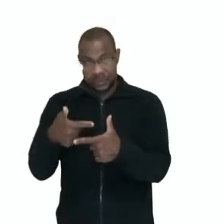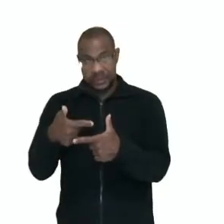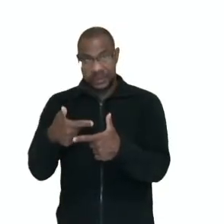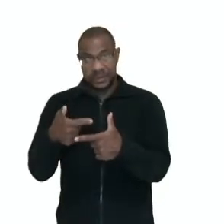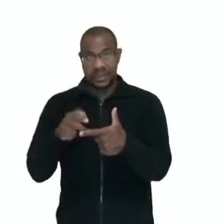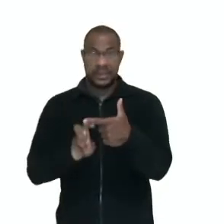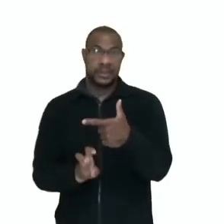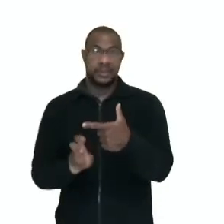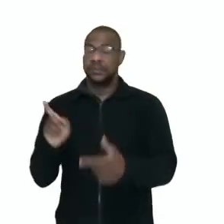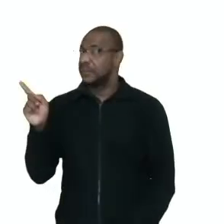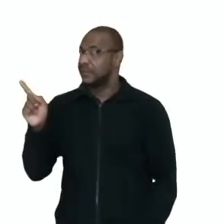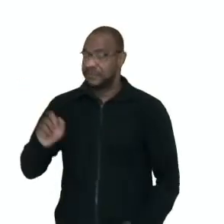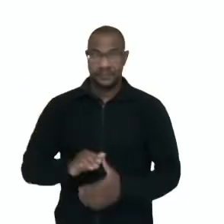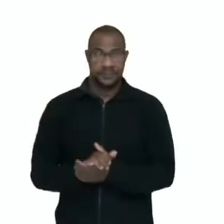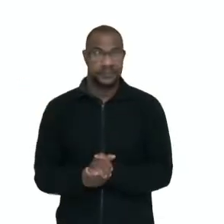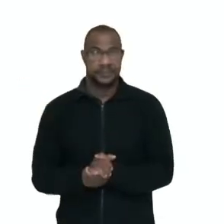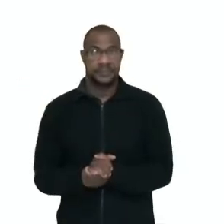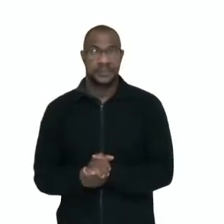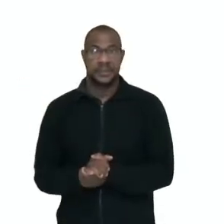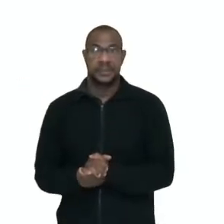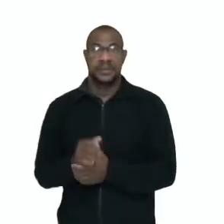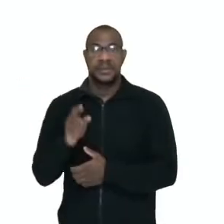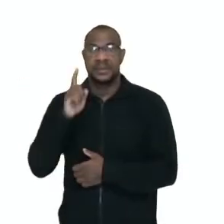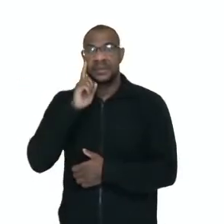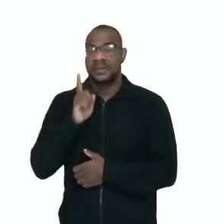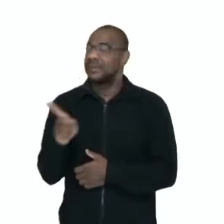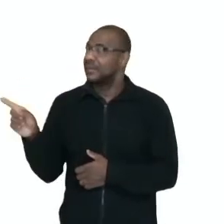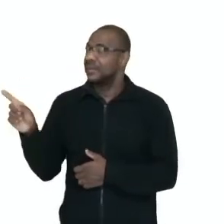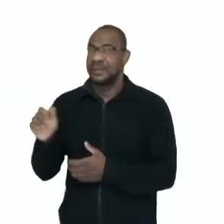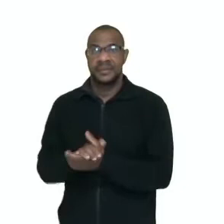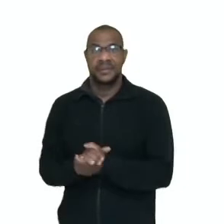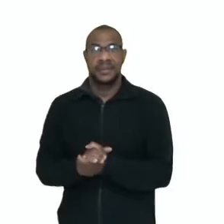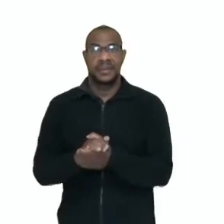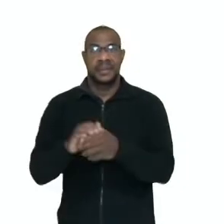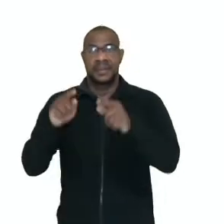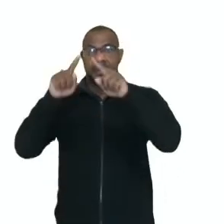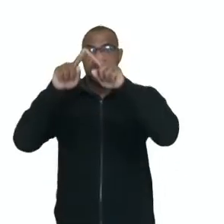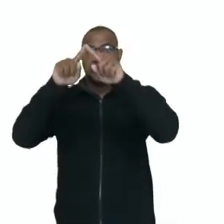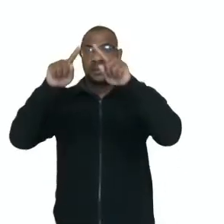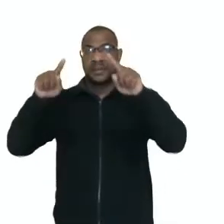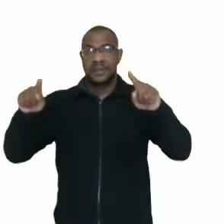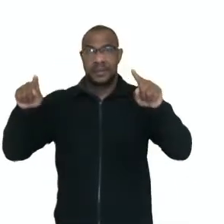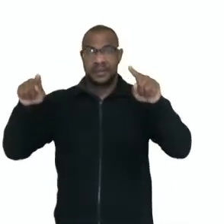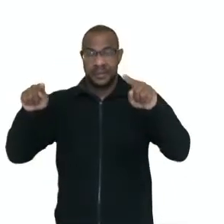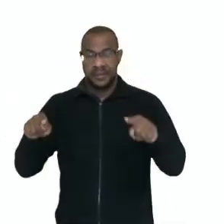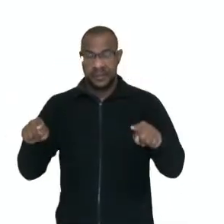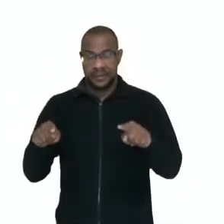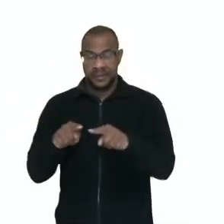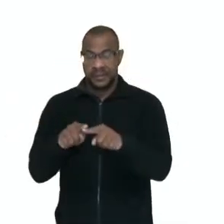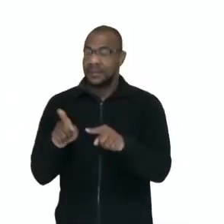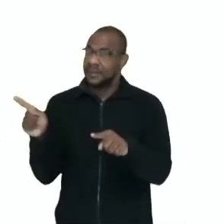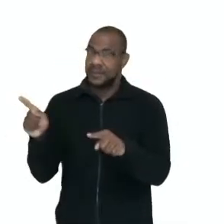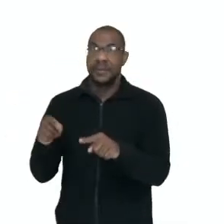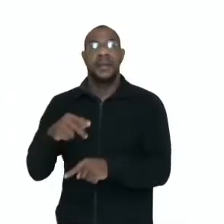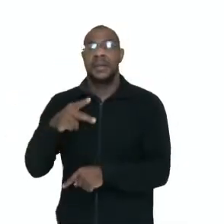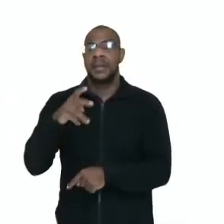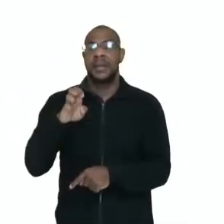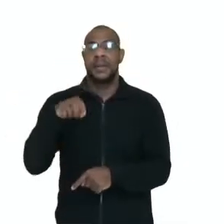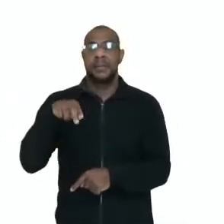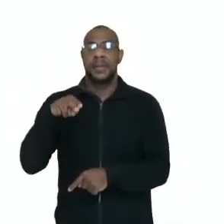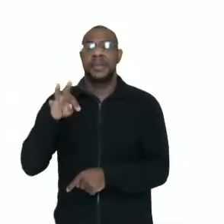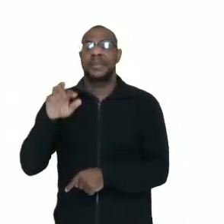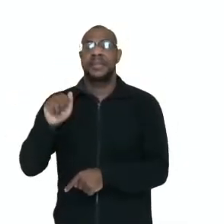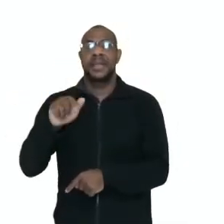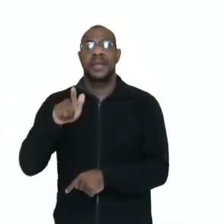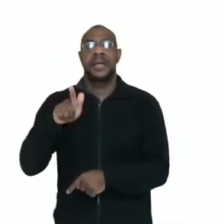que nós estamos falando é o pentágono. Pentágono é o polígono com 5 lados, tá bom?